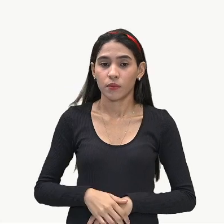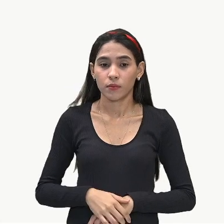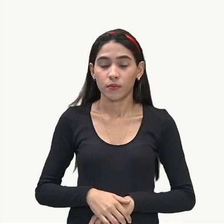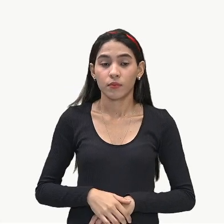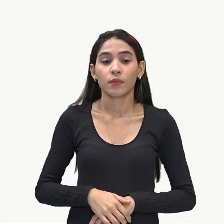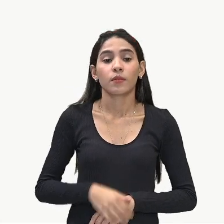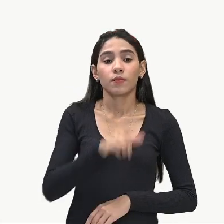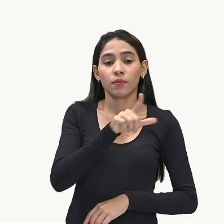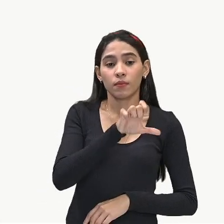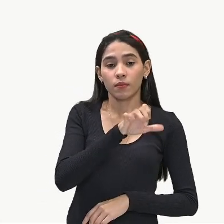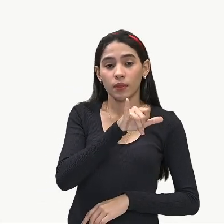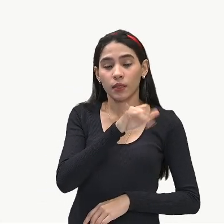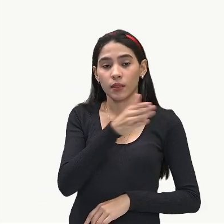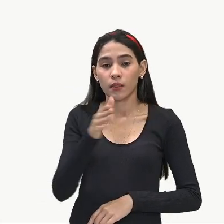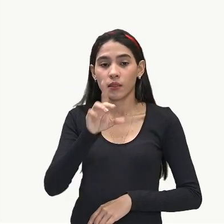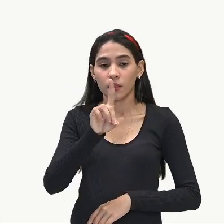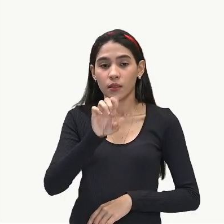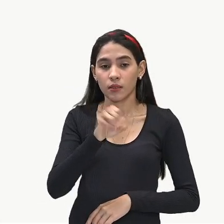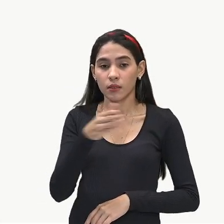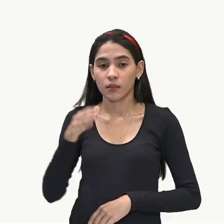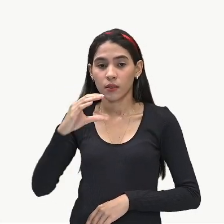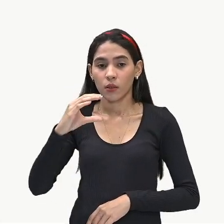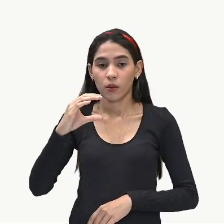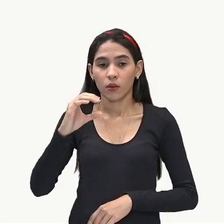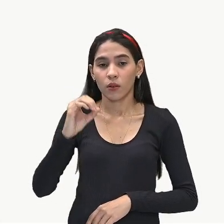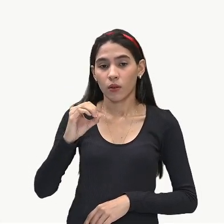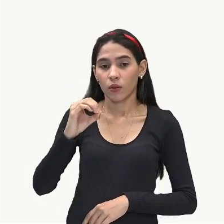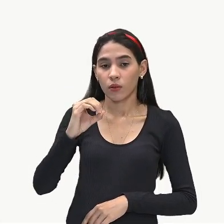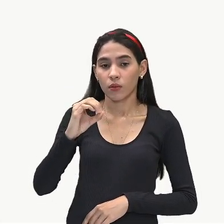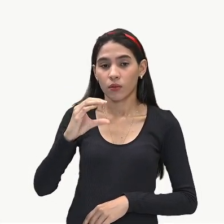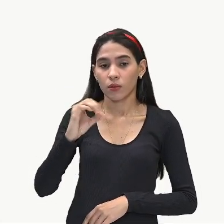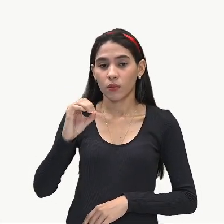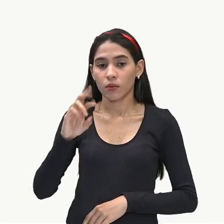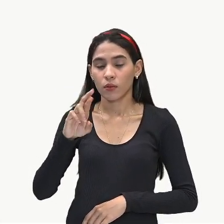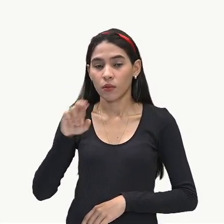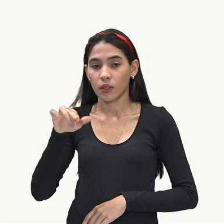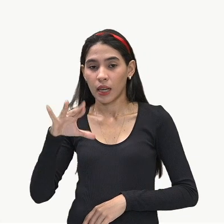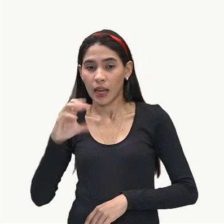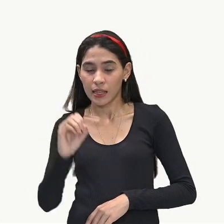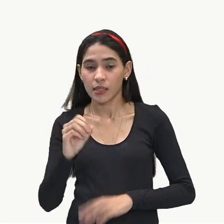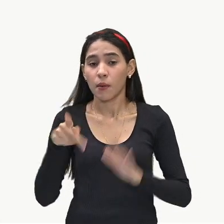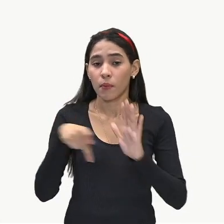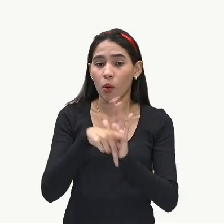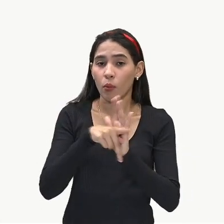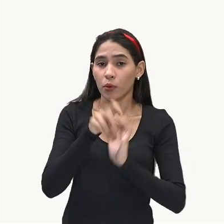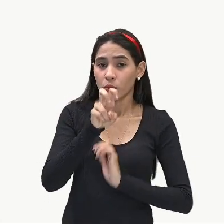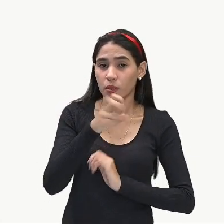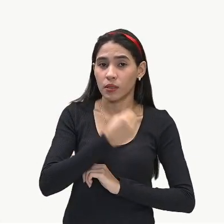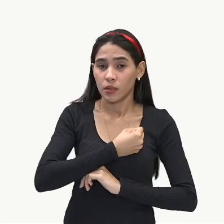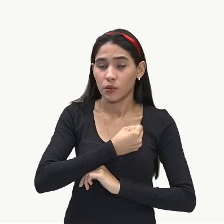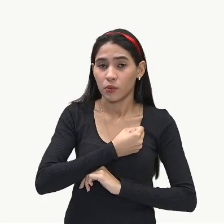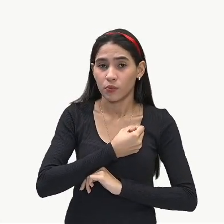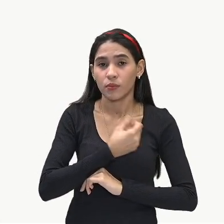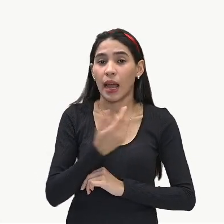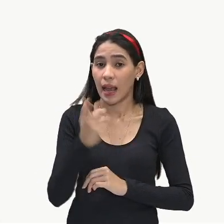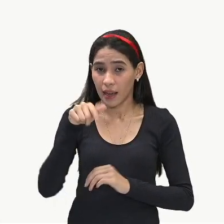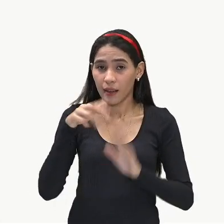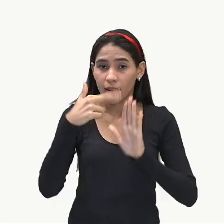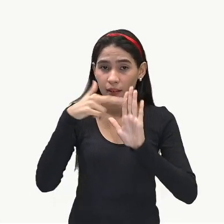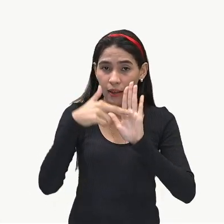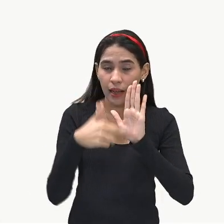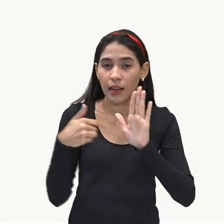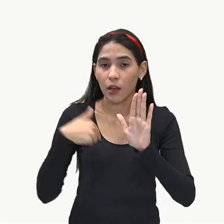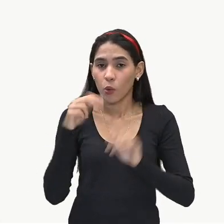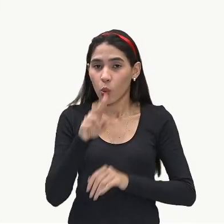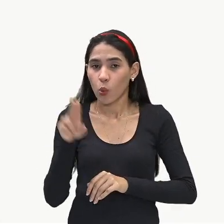ocorrência da sequência dos números múltiplos de 5. Então, esse é o critério que eu vou usar